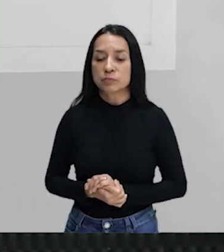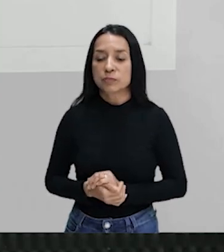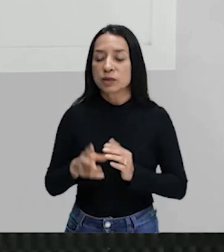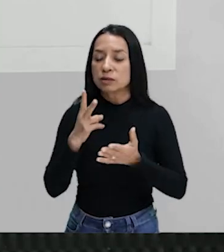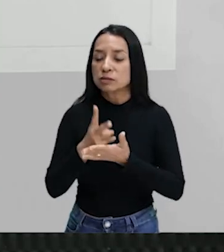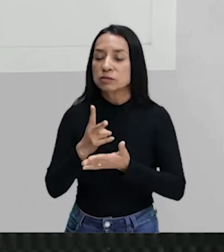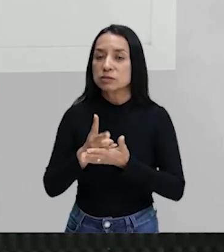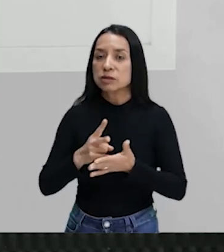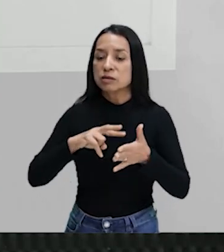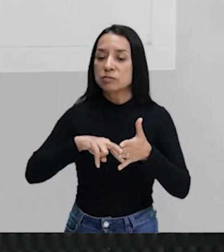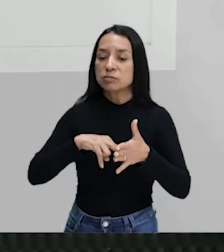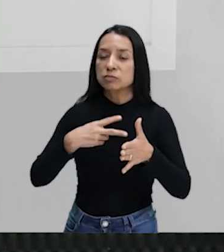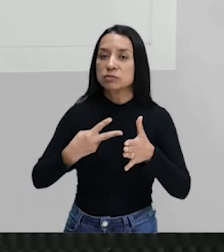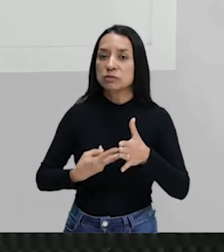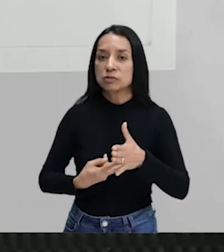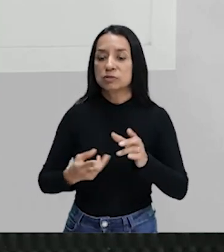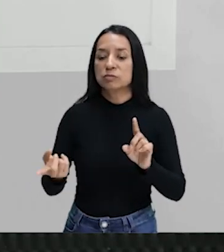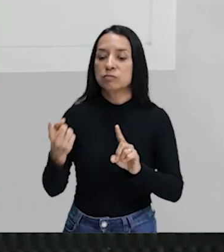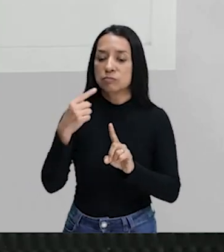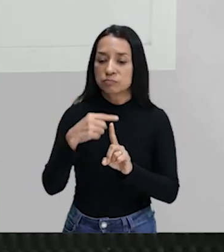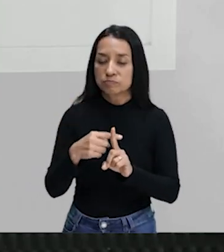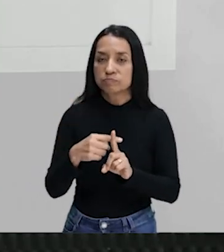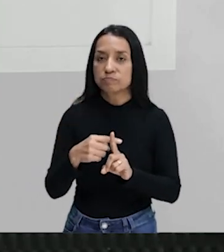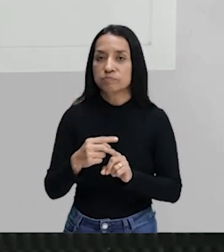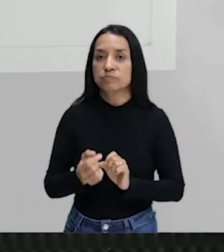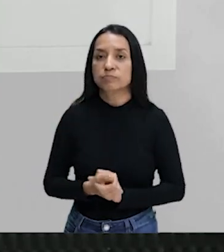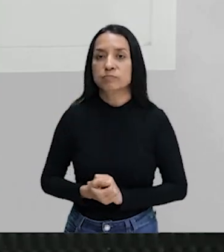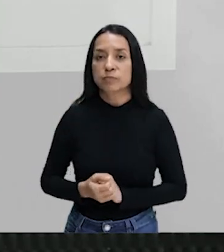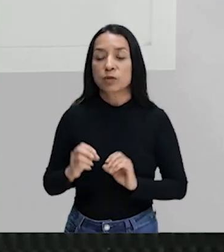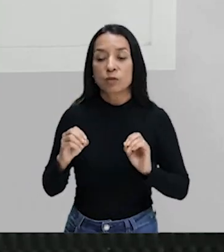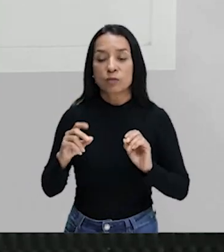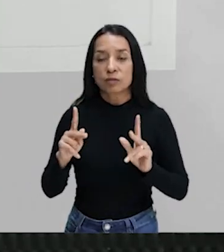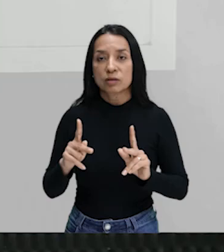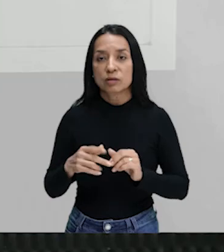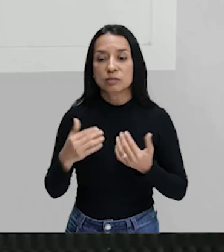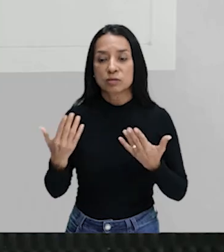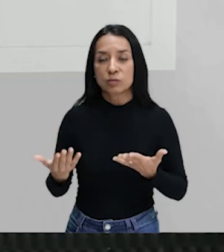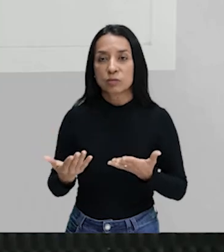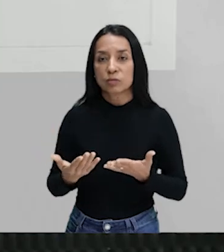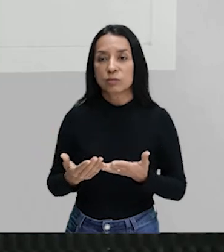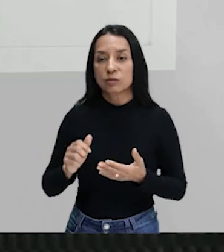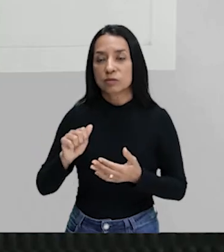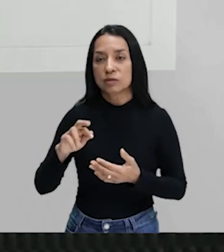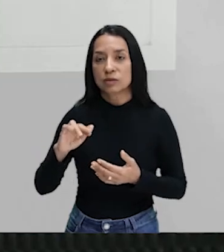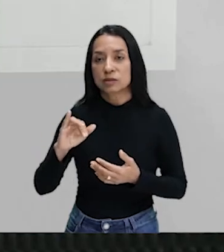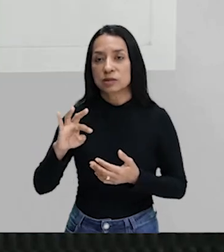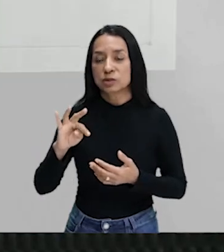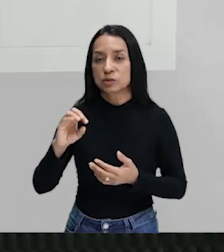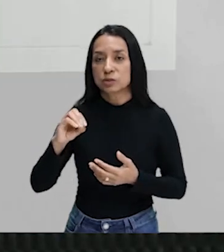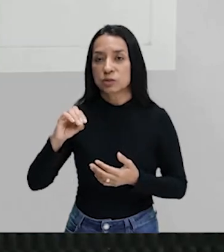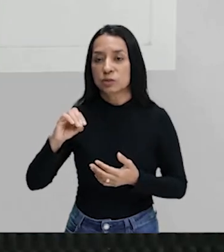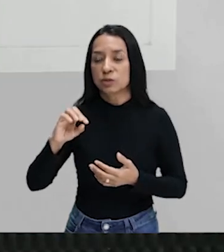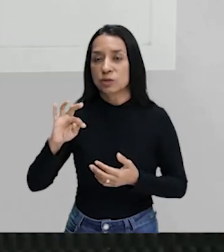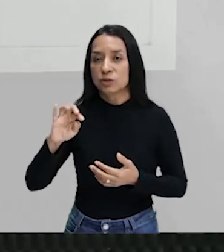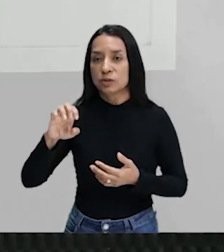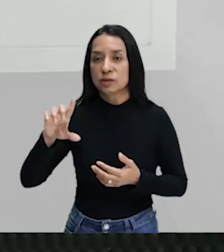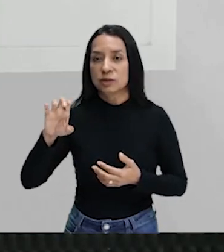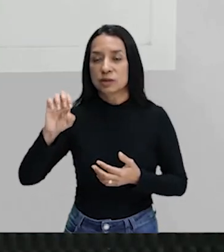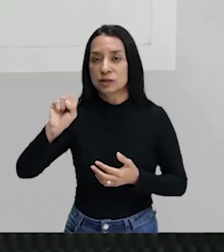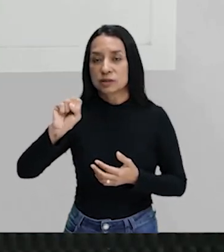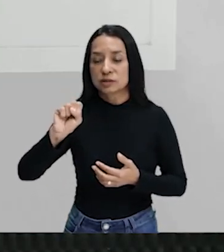sempre no sentido positivo, ok? E aí, quando Aristóteles vai desenvolver todo esse estudo